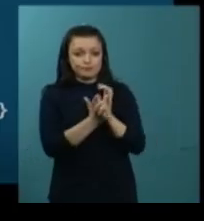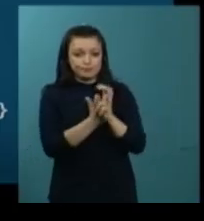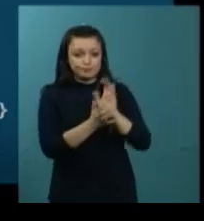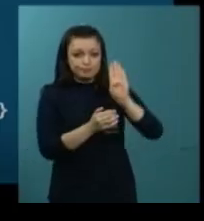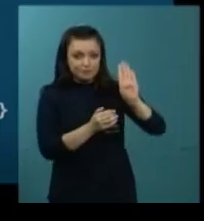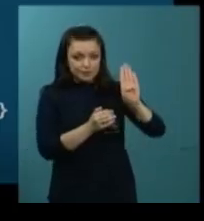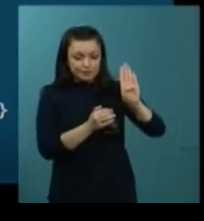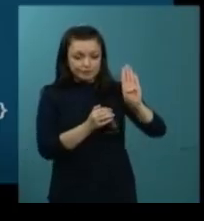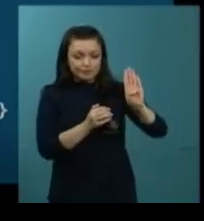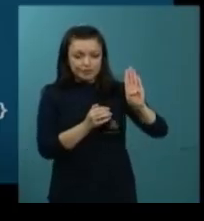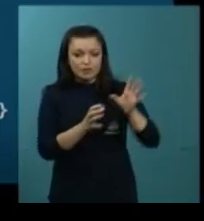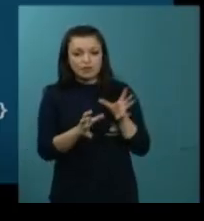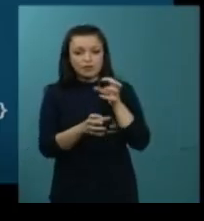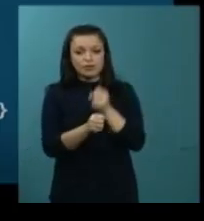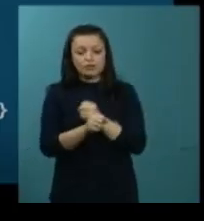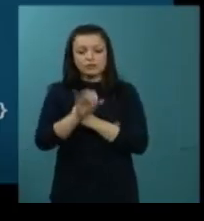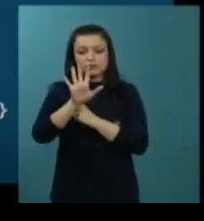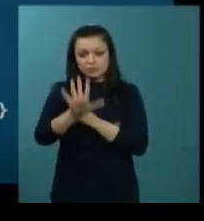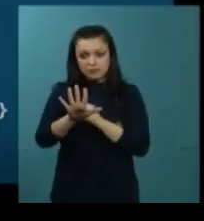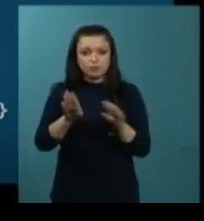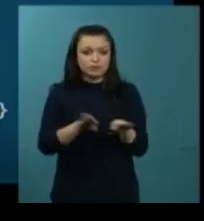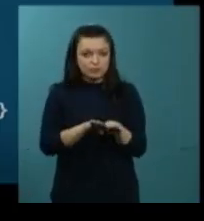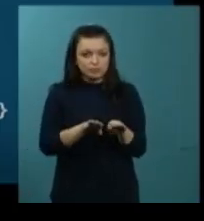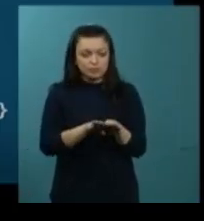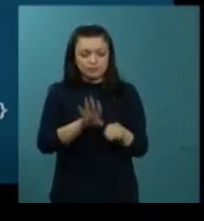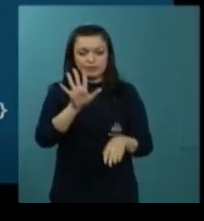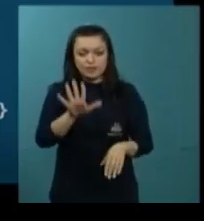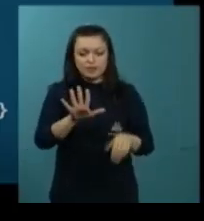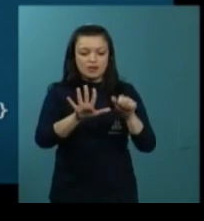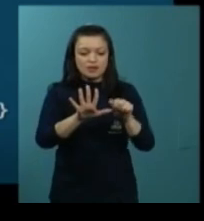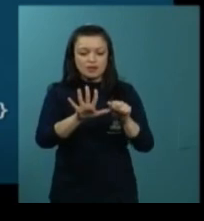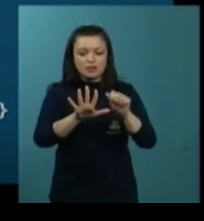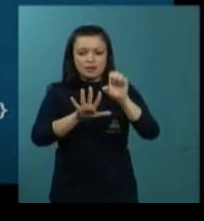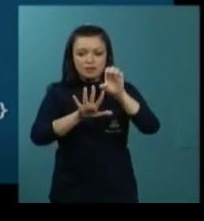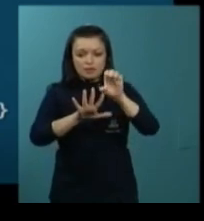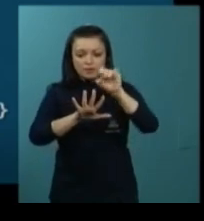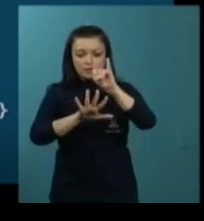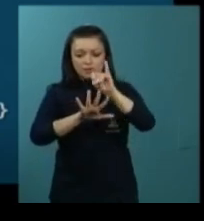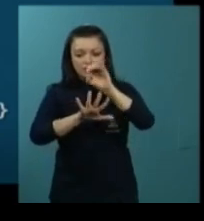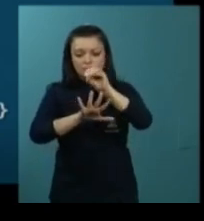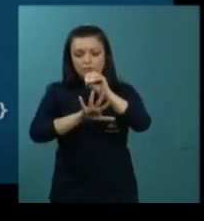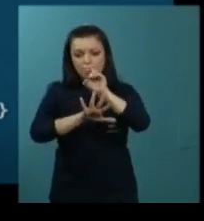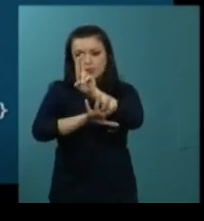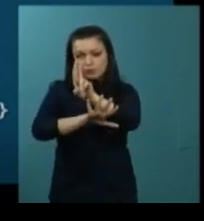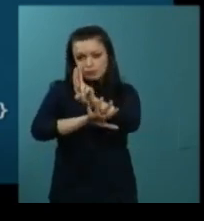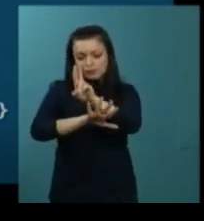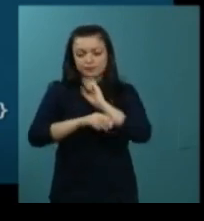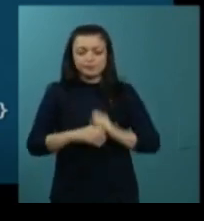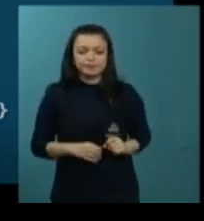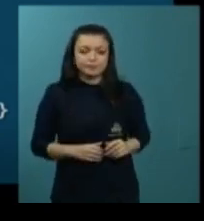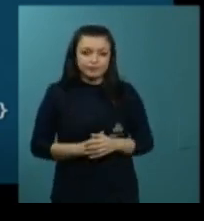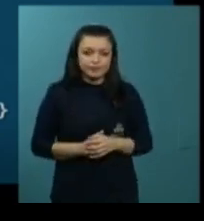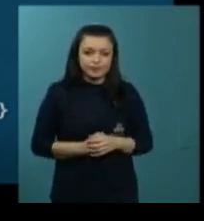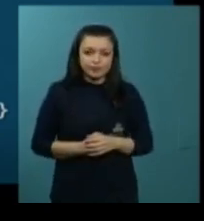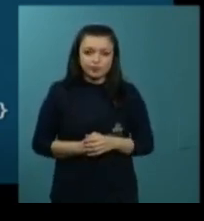B tem os seguintes 5 elementos também: A, E, I, O, U.